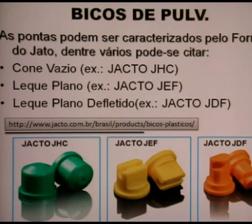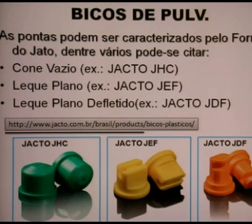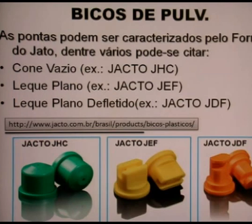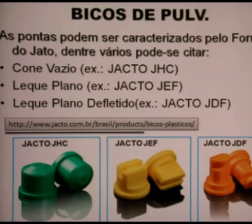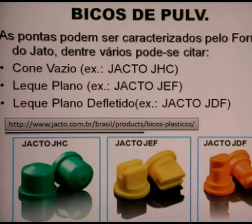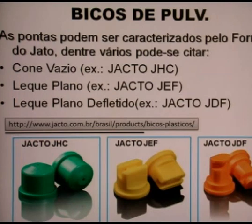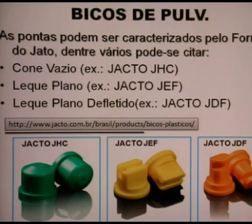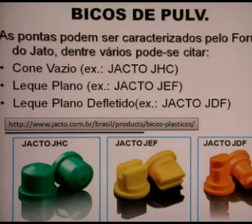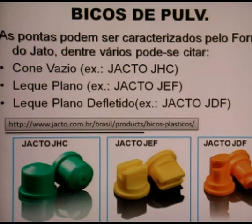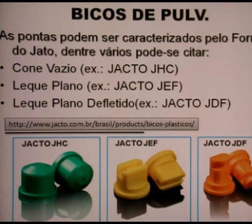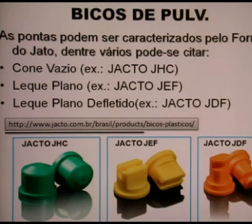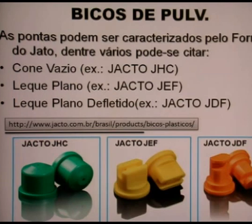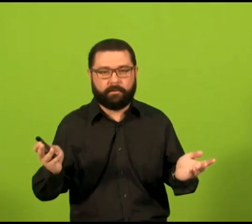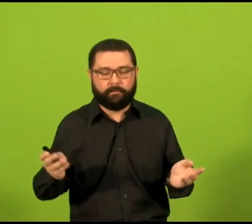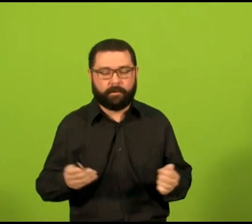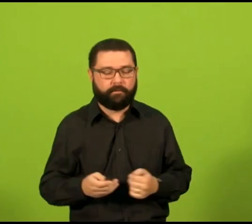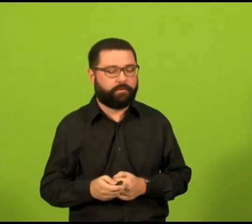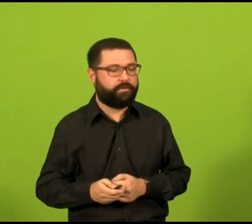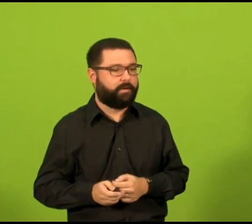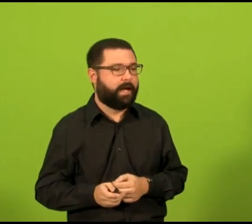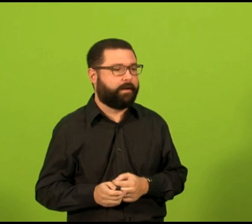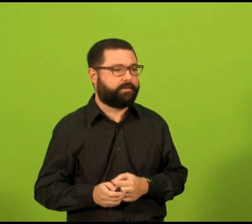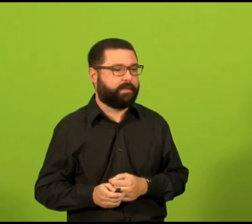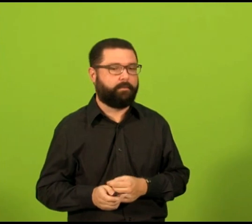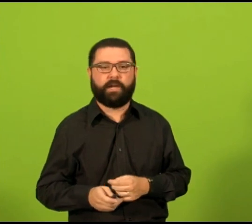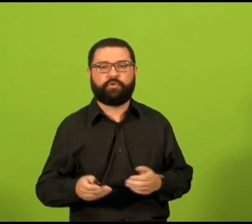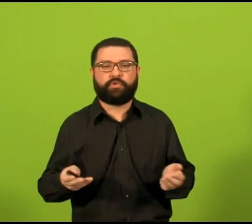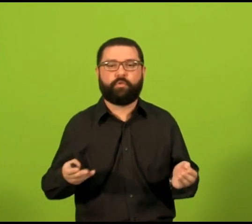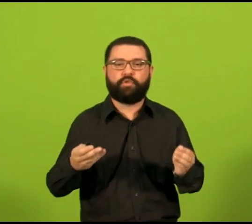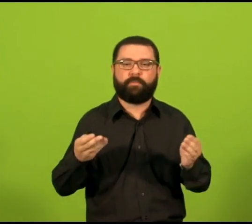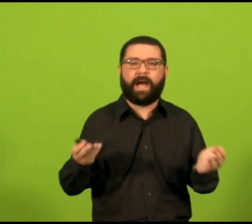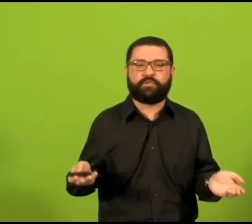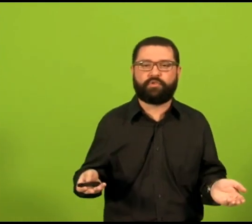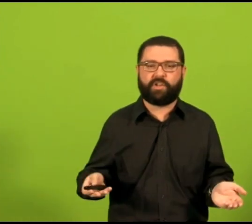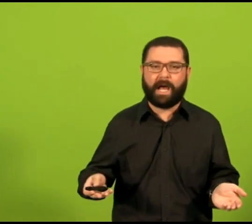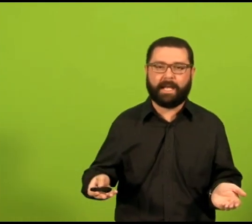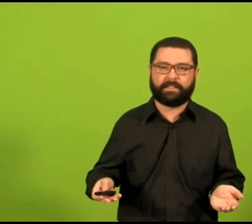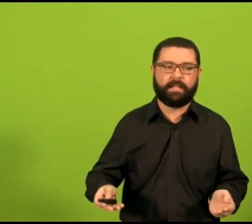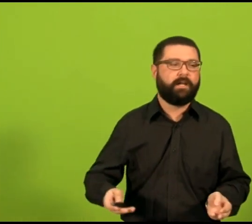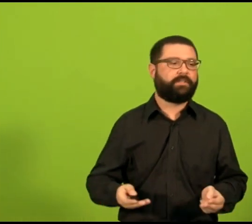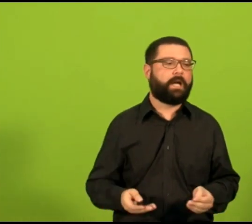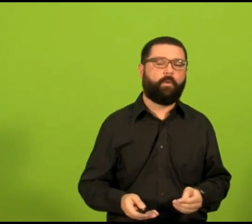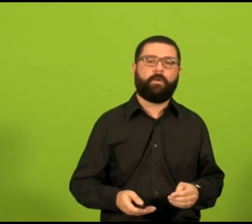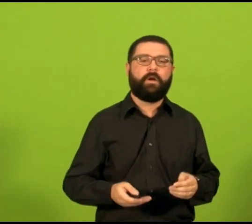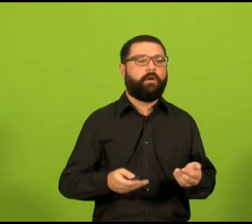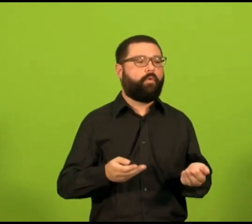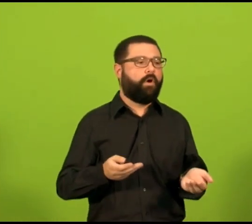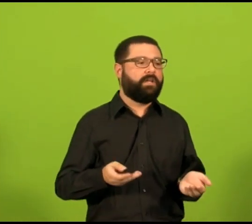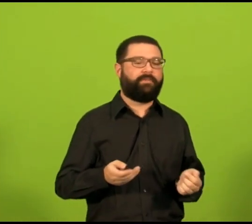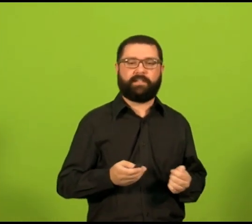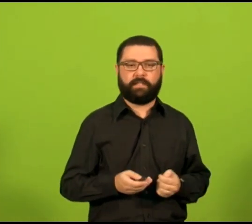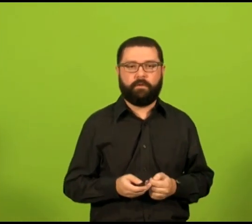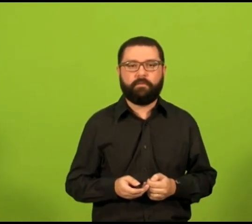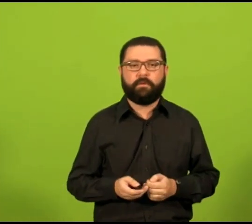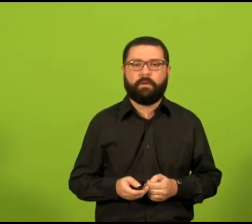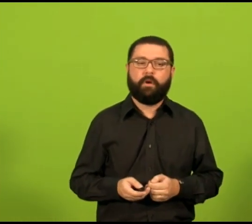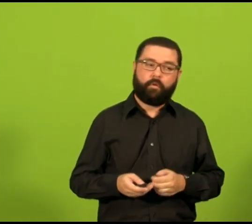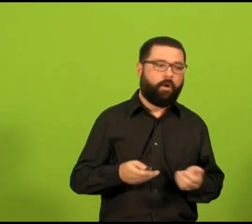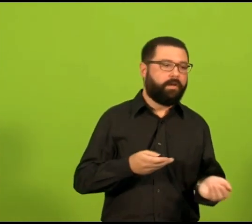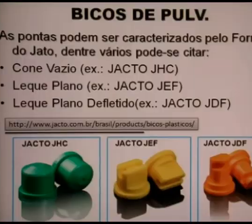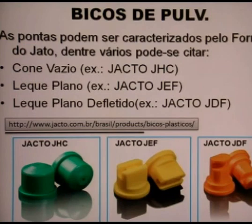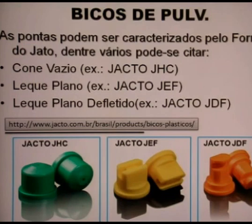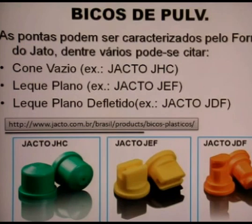né? Com nomes até bastante revolucionários aí, mas os mais usuais são cone